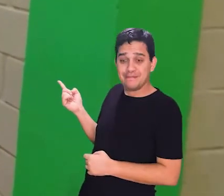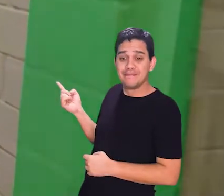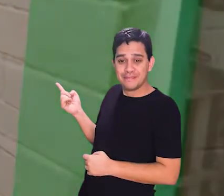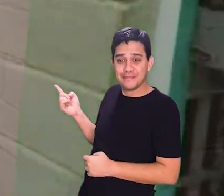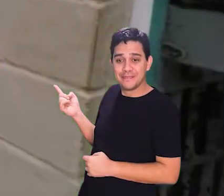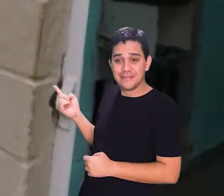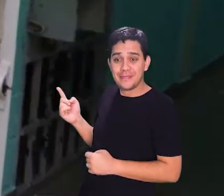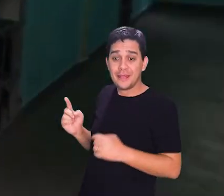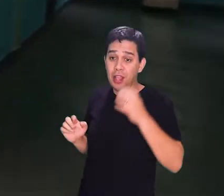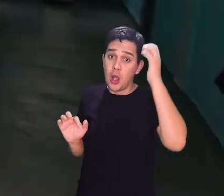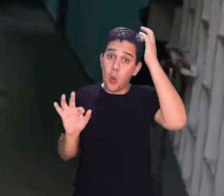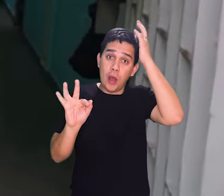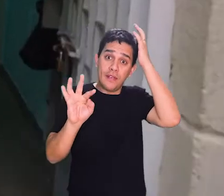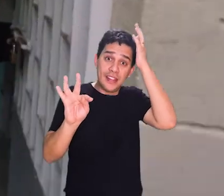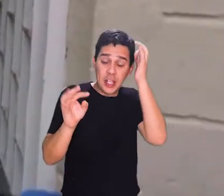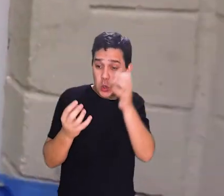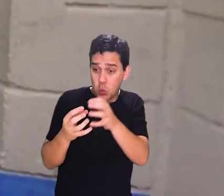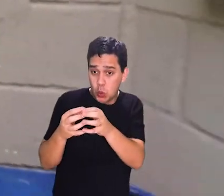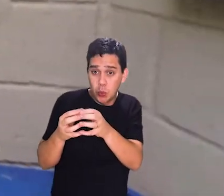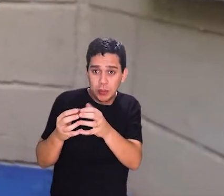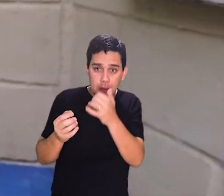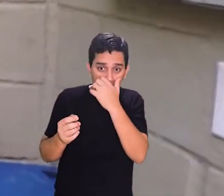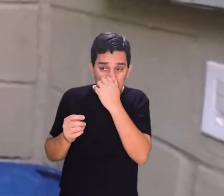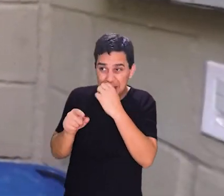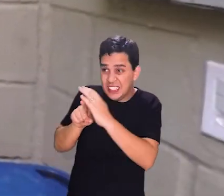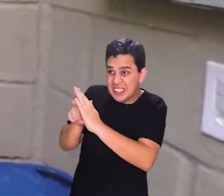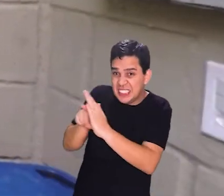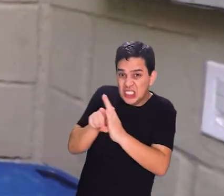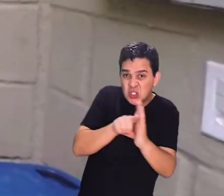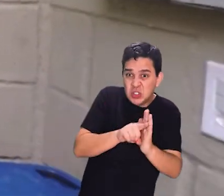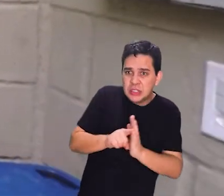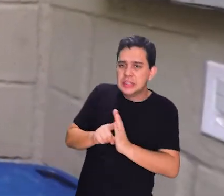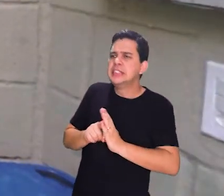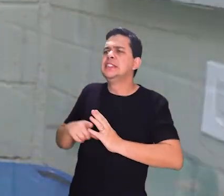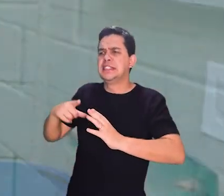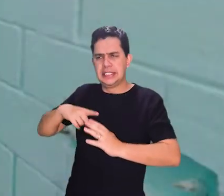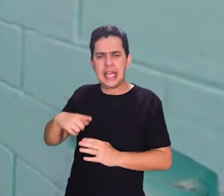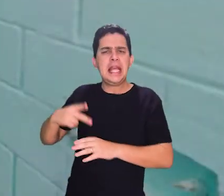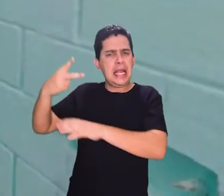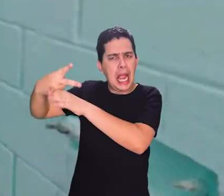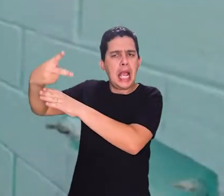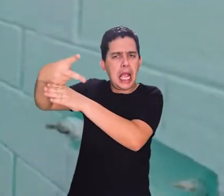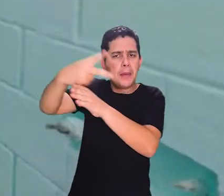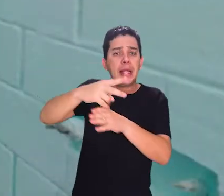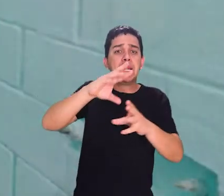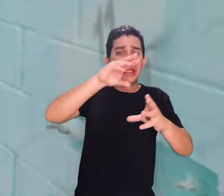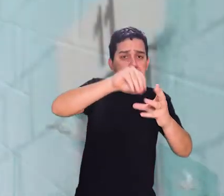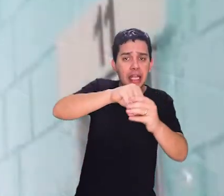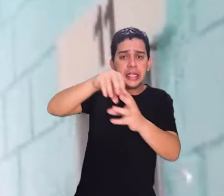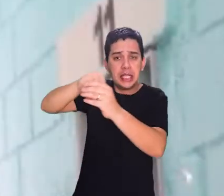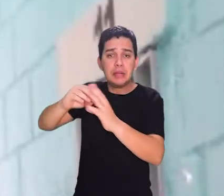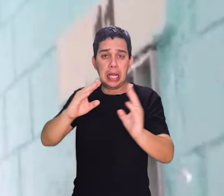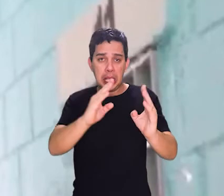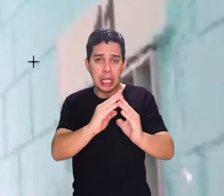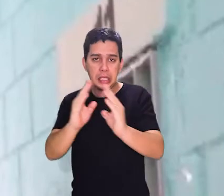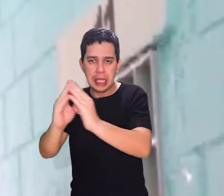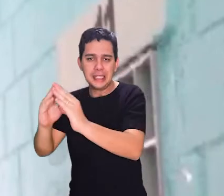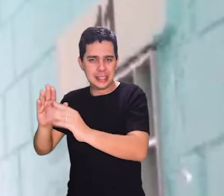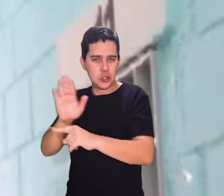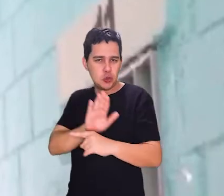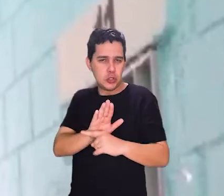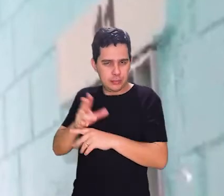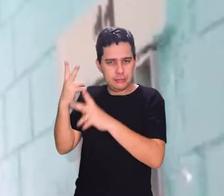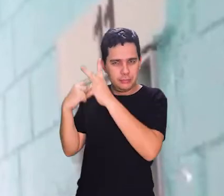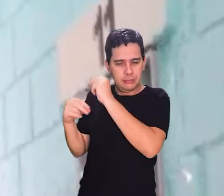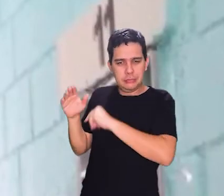FT verificou é que existem câmeras instaladas em todas as unidades do DEGASE, mas elas ainda são um número insuficiente. Ainda existem